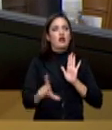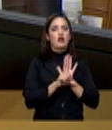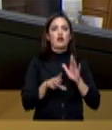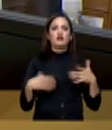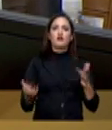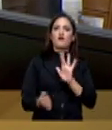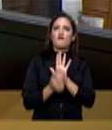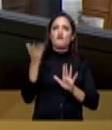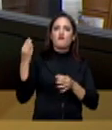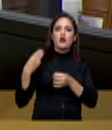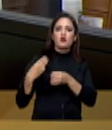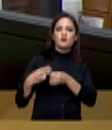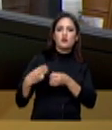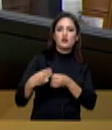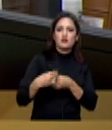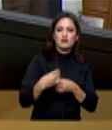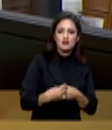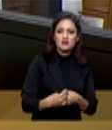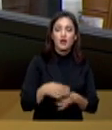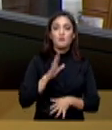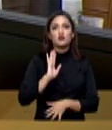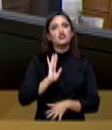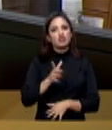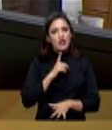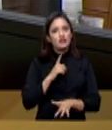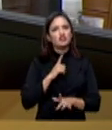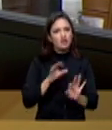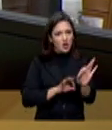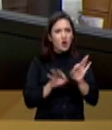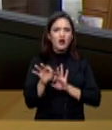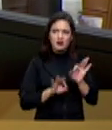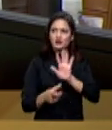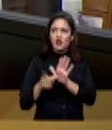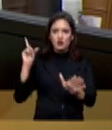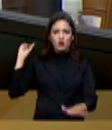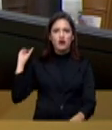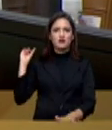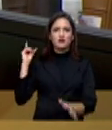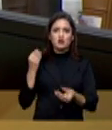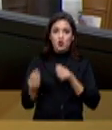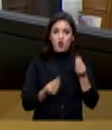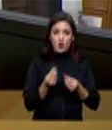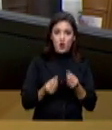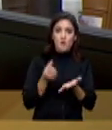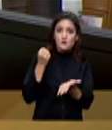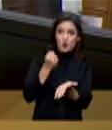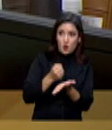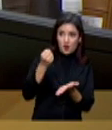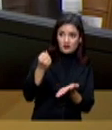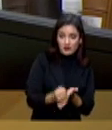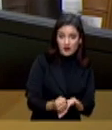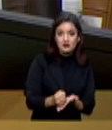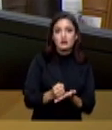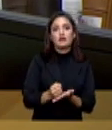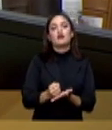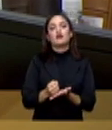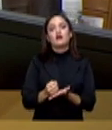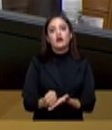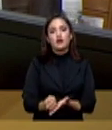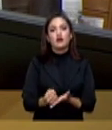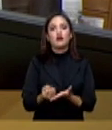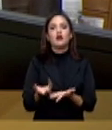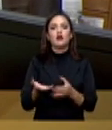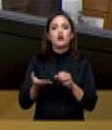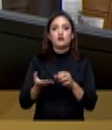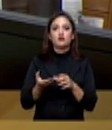muitos municípios já se organizavam dessa forma contratando as cezes as companhias Estaduais